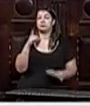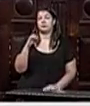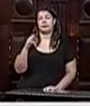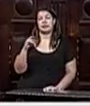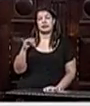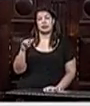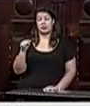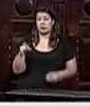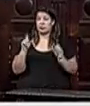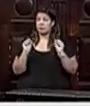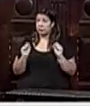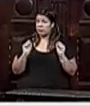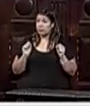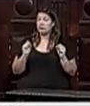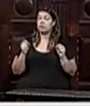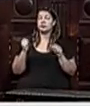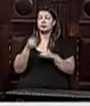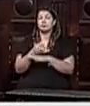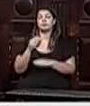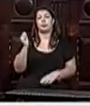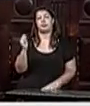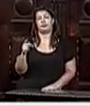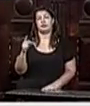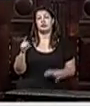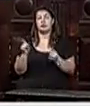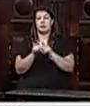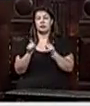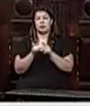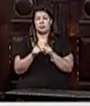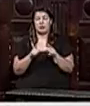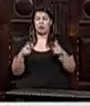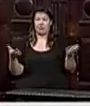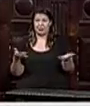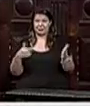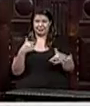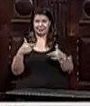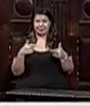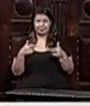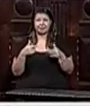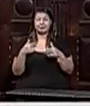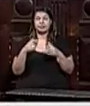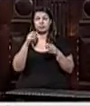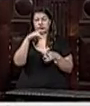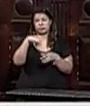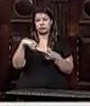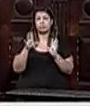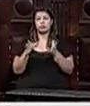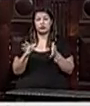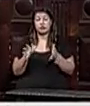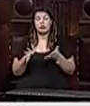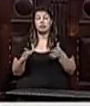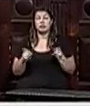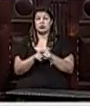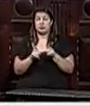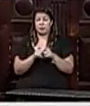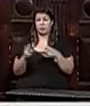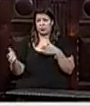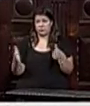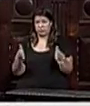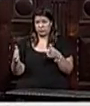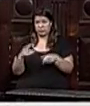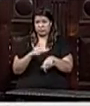aqueles que já cumprem os requisitos fixados pela legislação em vigor, pela legislação previdenciária em vigor, e, ao mesmo